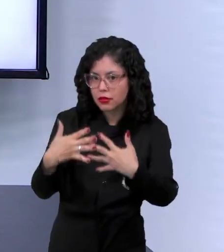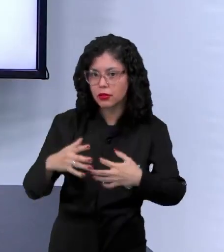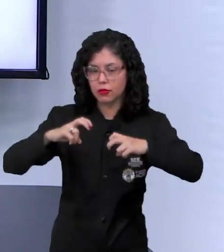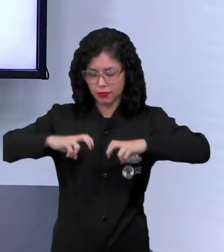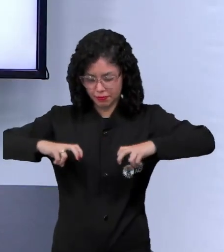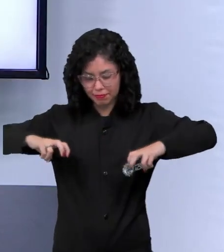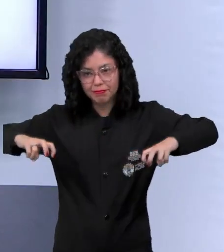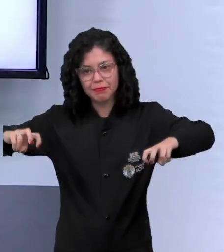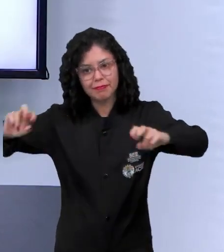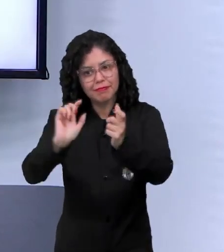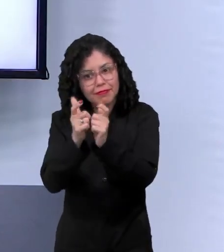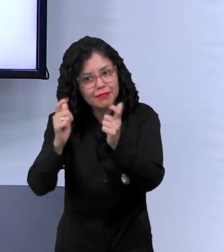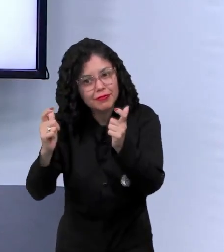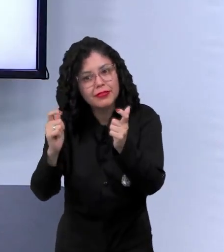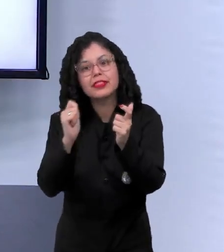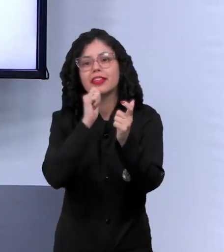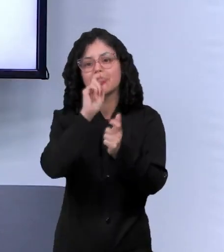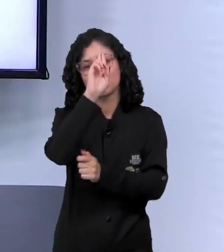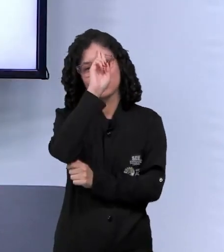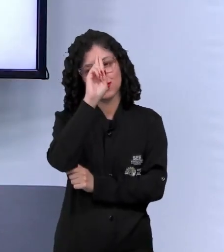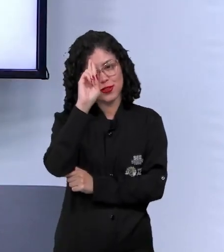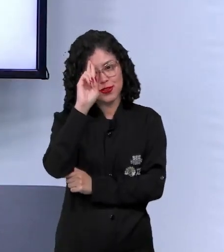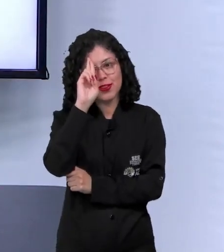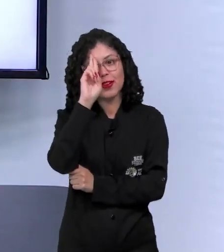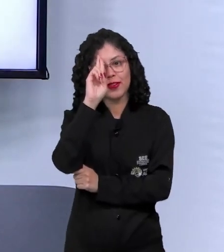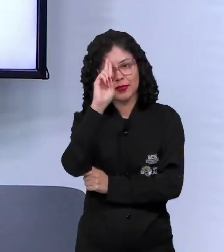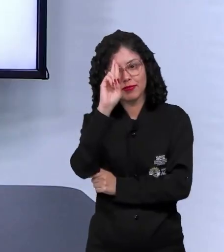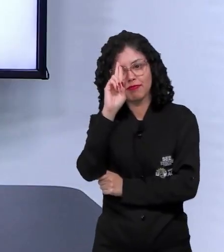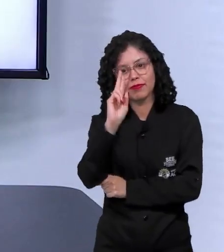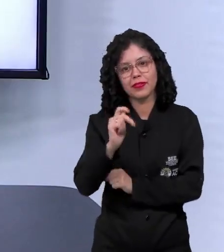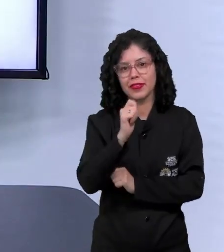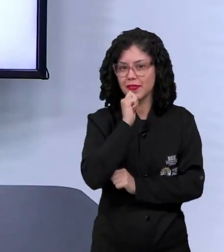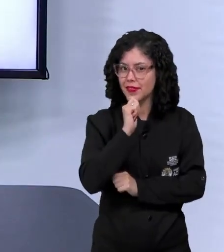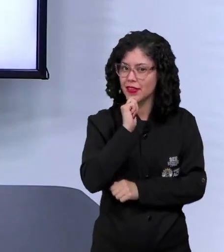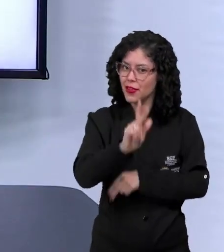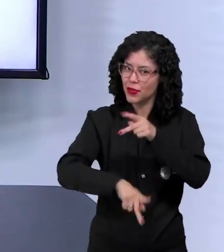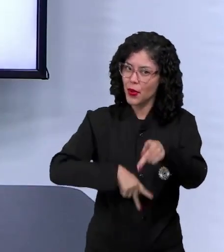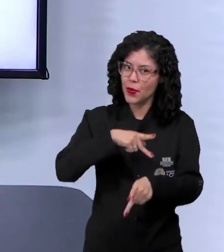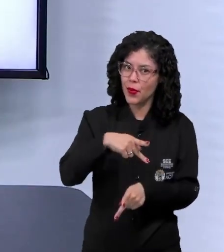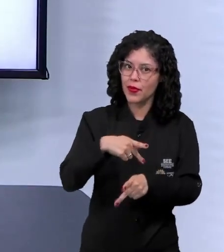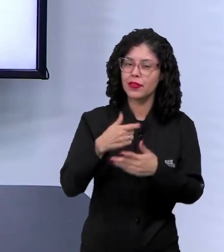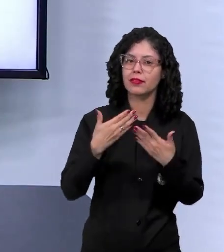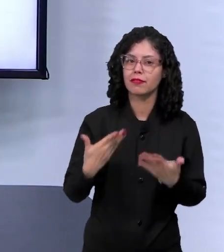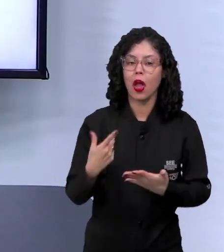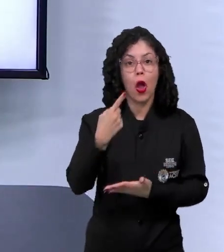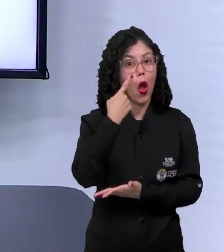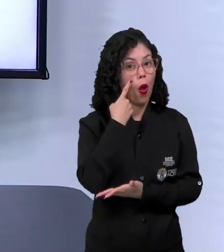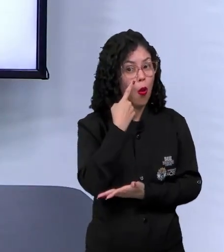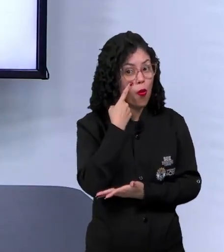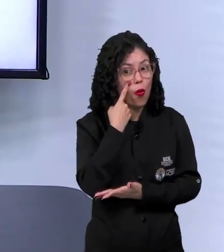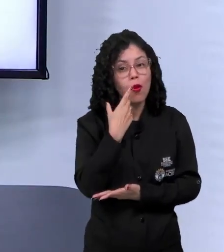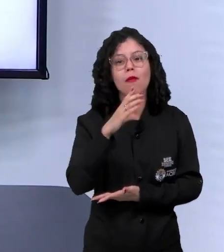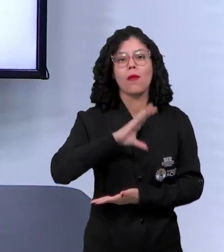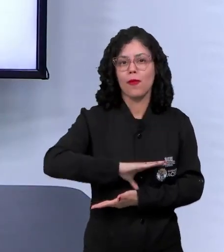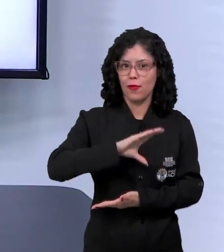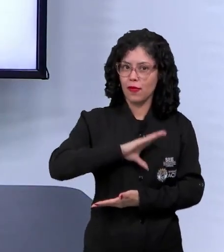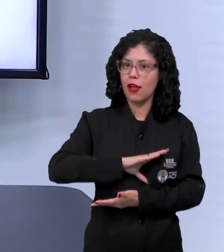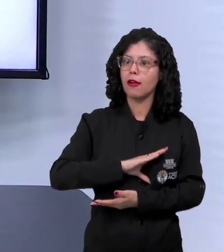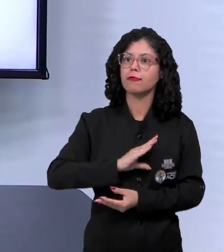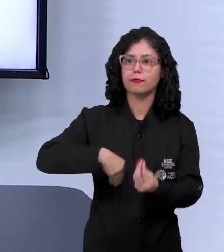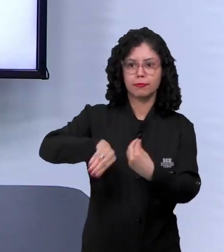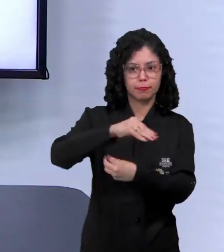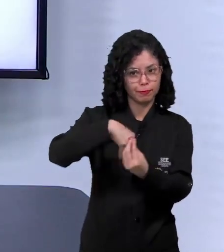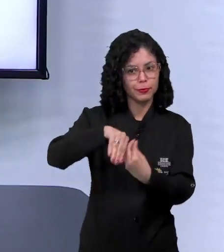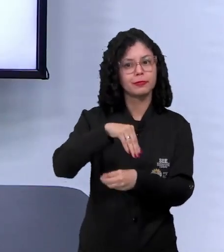novos grandes histórias que aconteceram ali do seu povo. Então, olha só como a língua portuguesa está